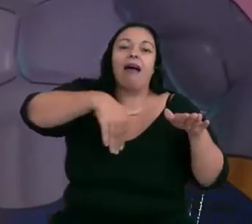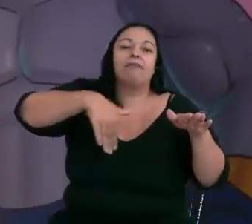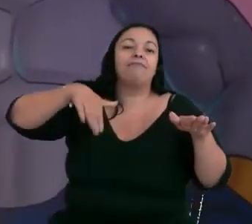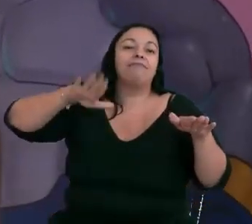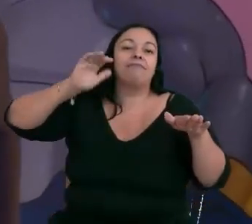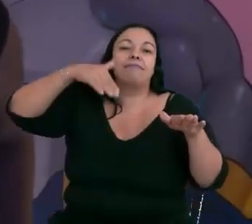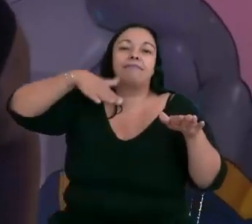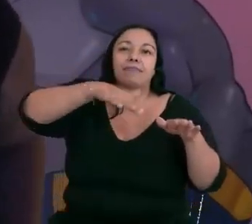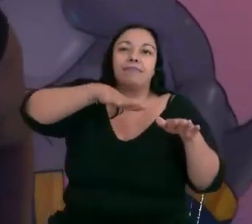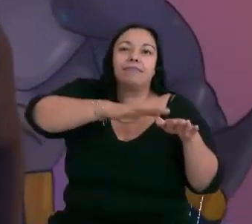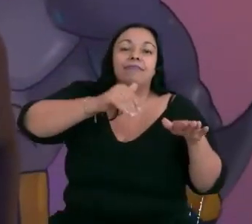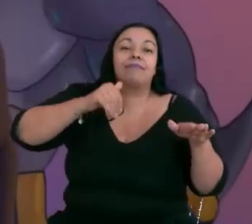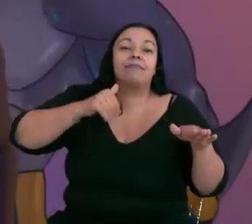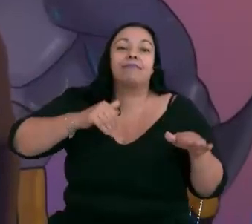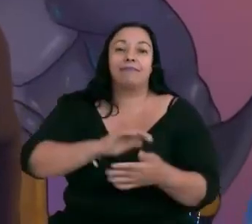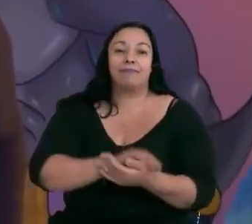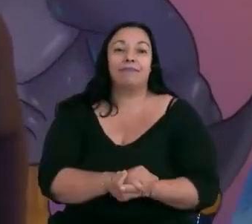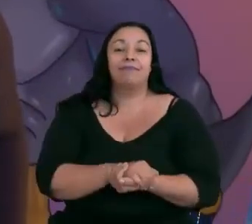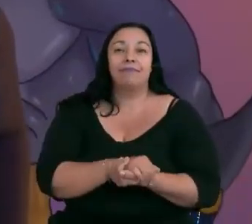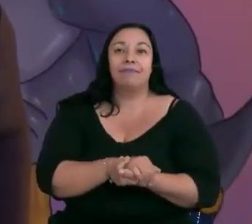Oi?